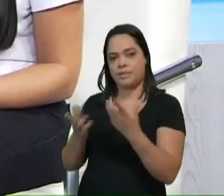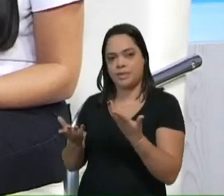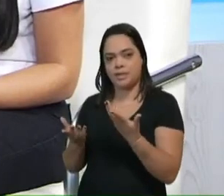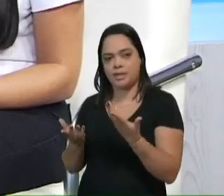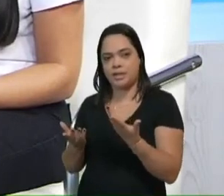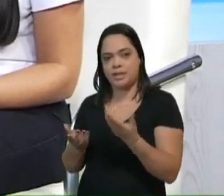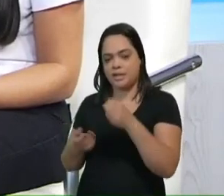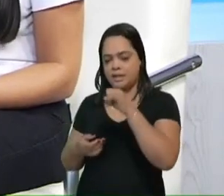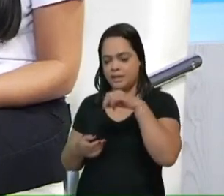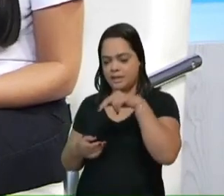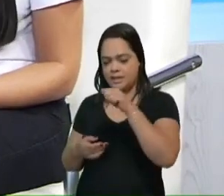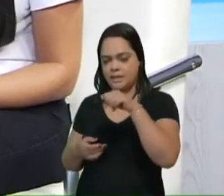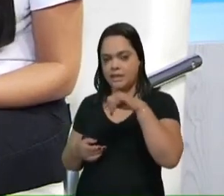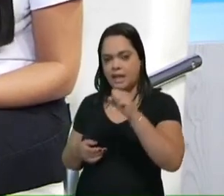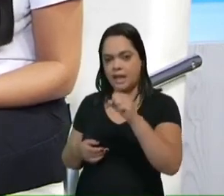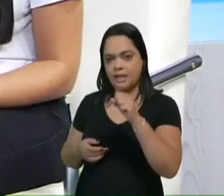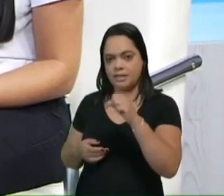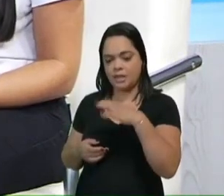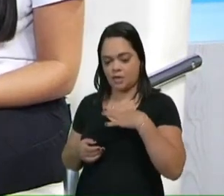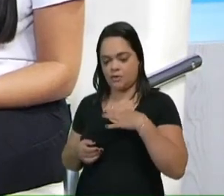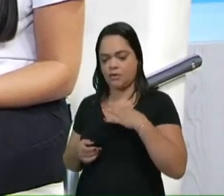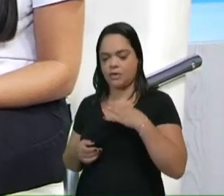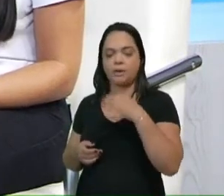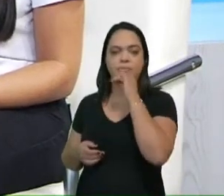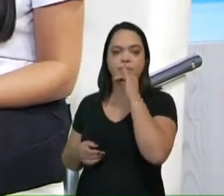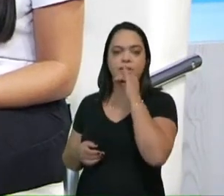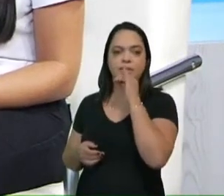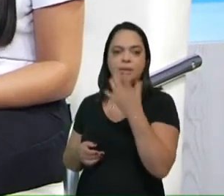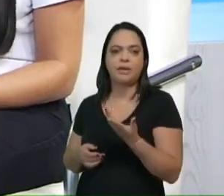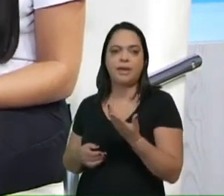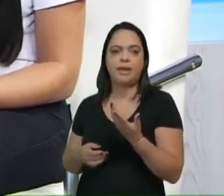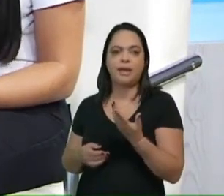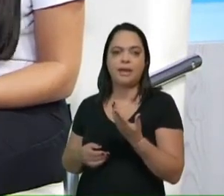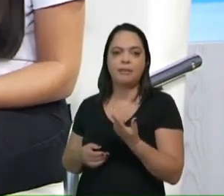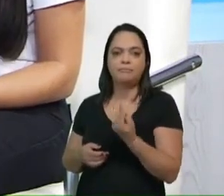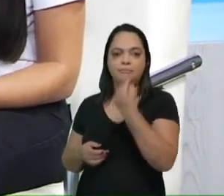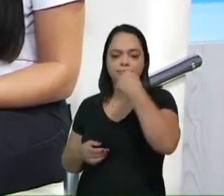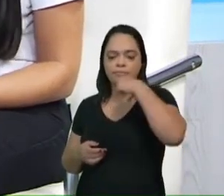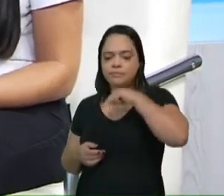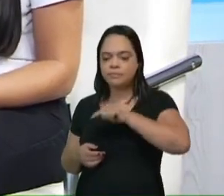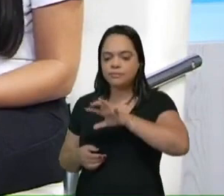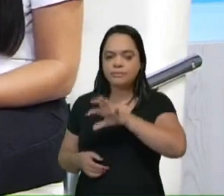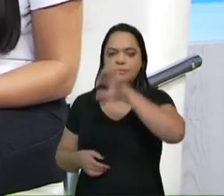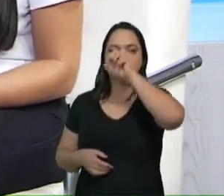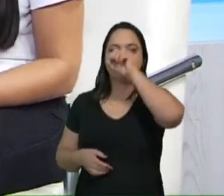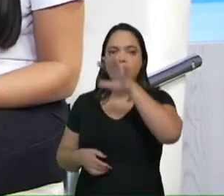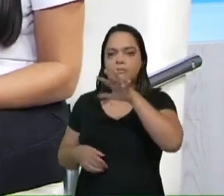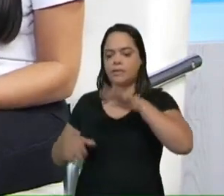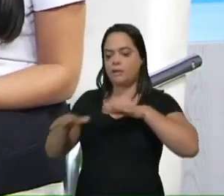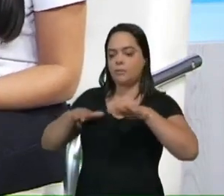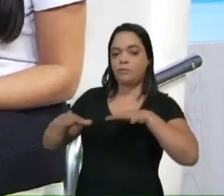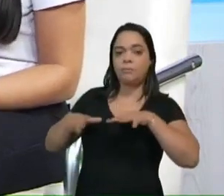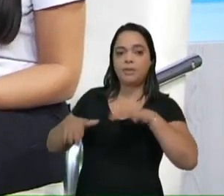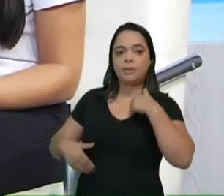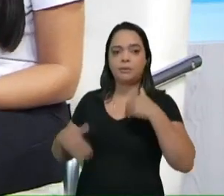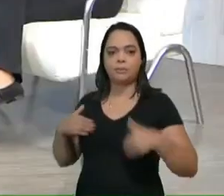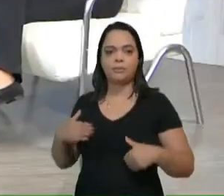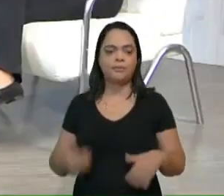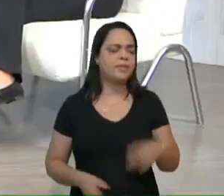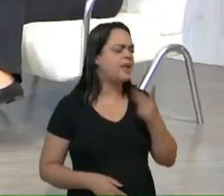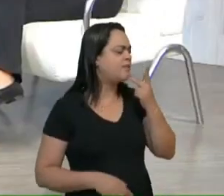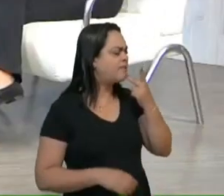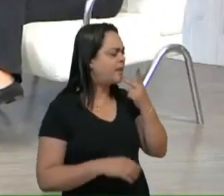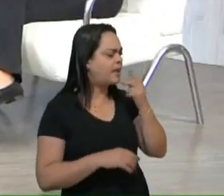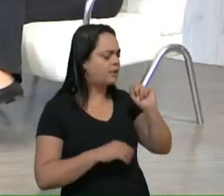vitais né Eh voluntários como por exemplo eh engolir respirar e se movimentar quando se fala em